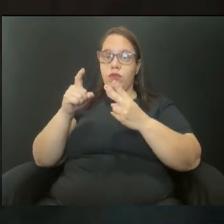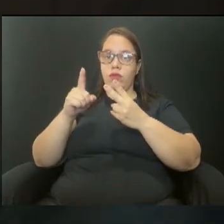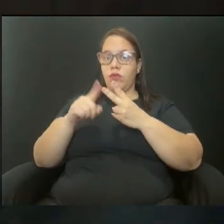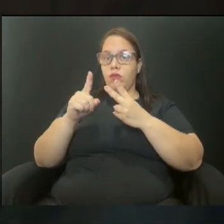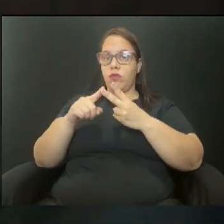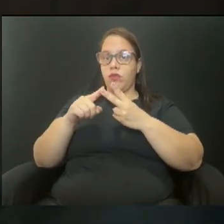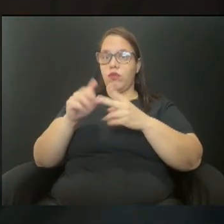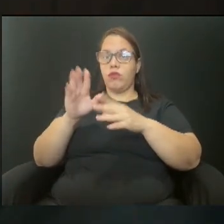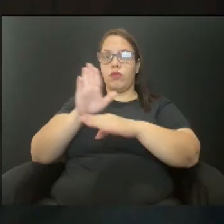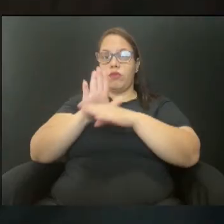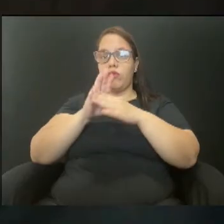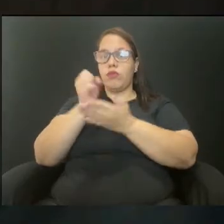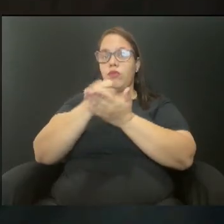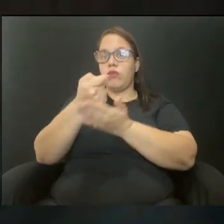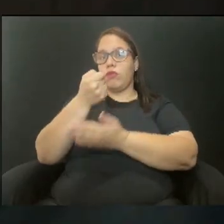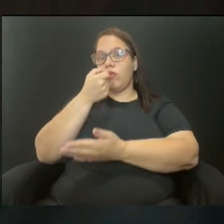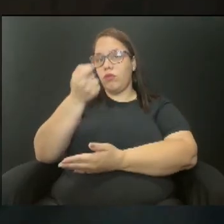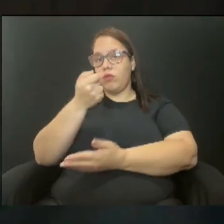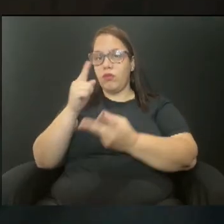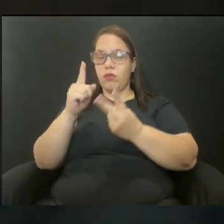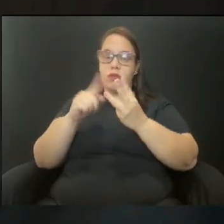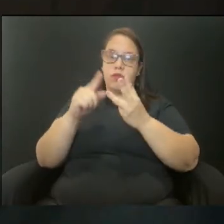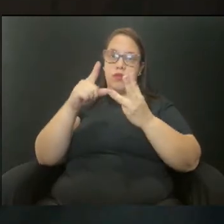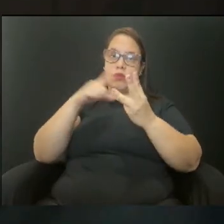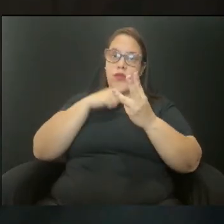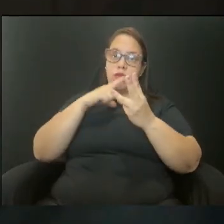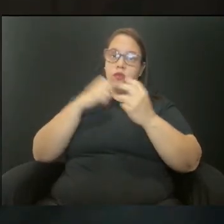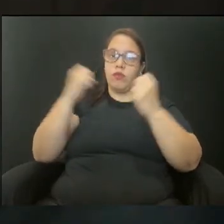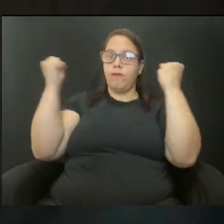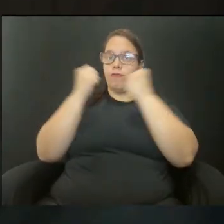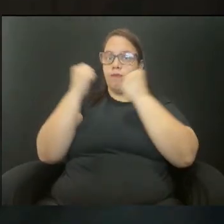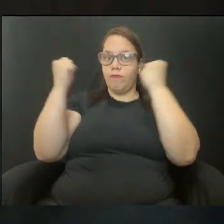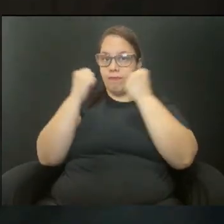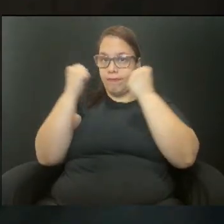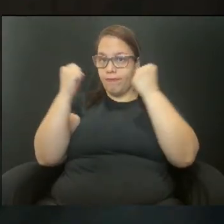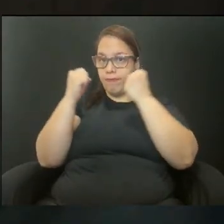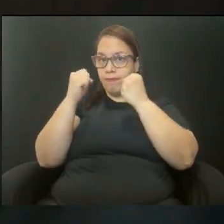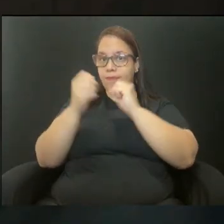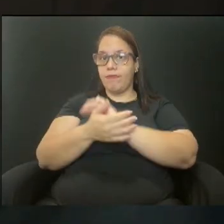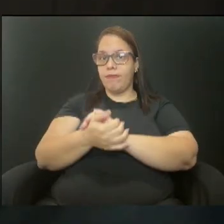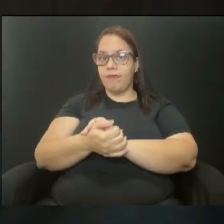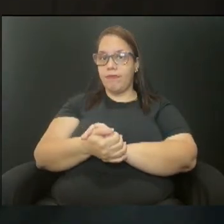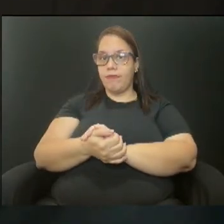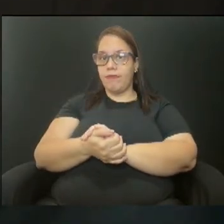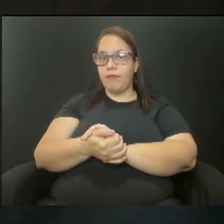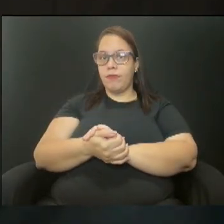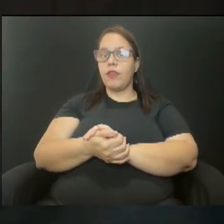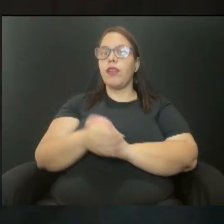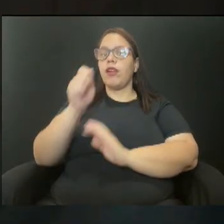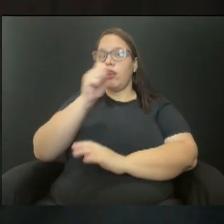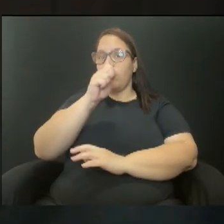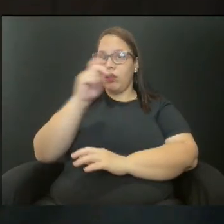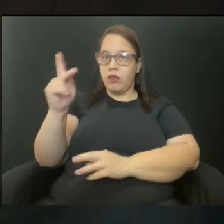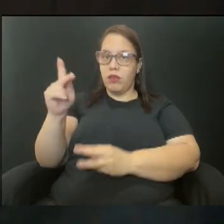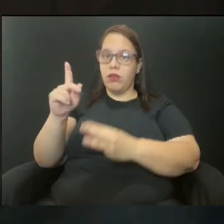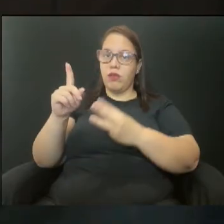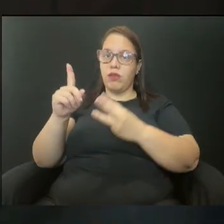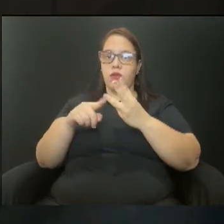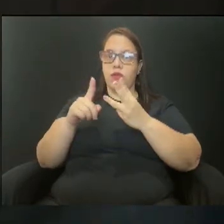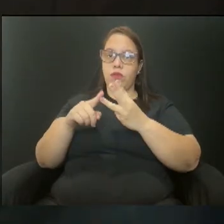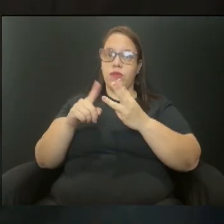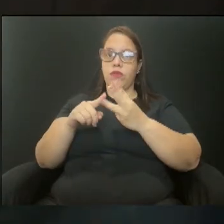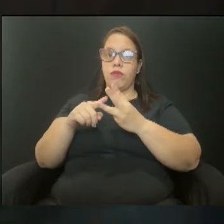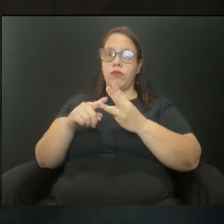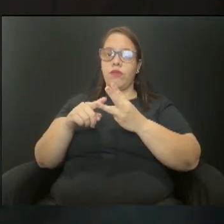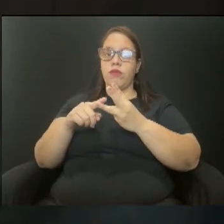de tanto, eu tenho academia, que é o tal aqueles Total aplicativos, pode usar em várias academias. Então, quando